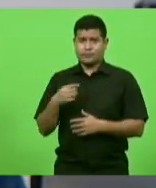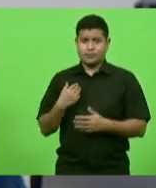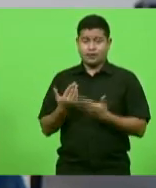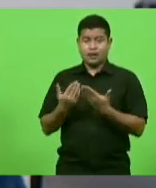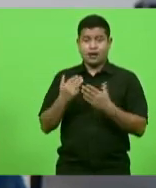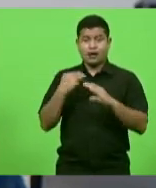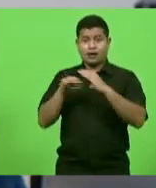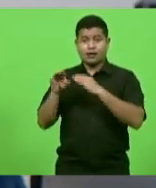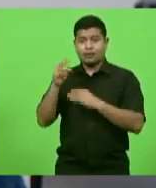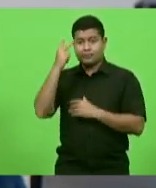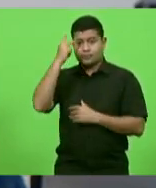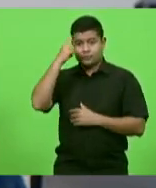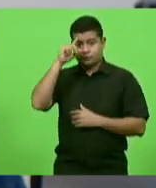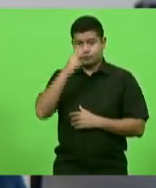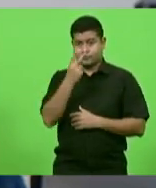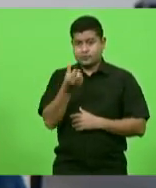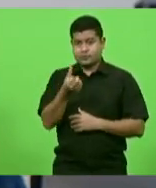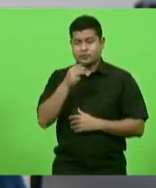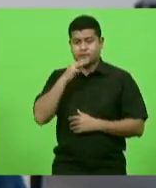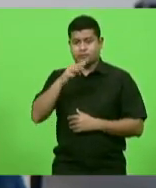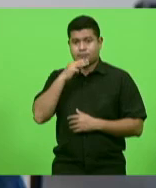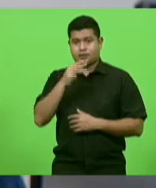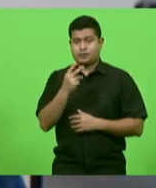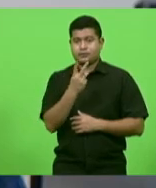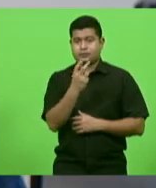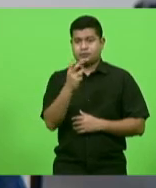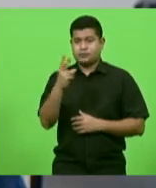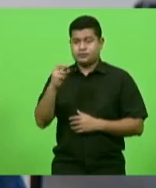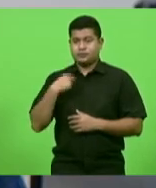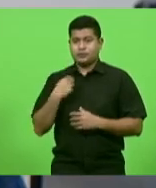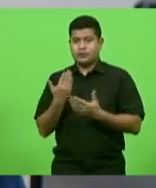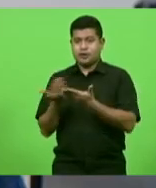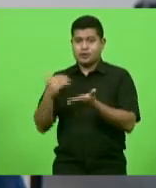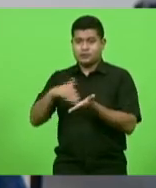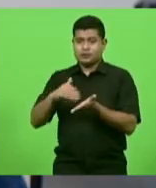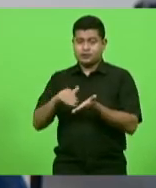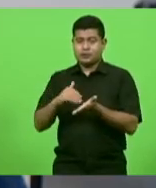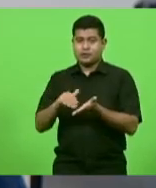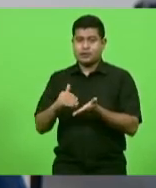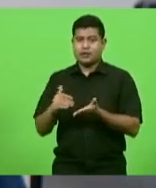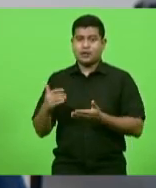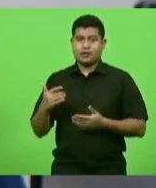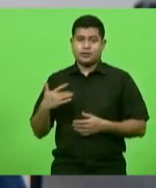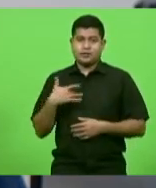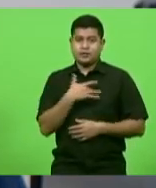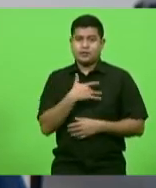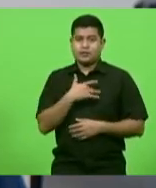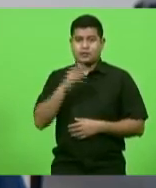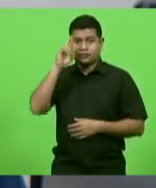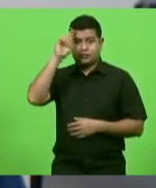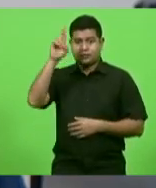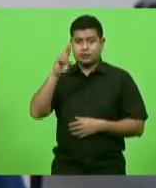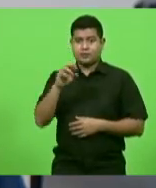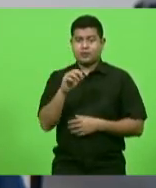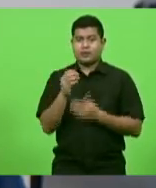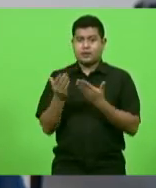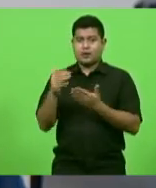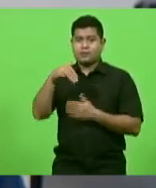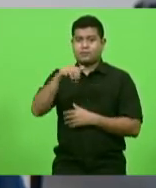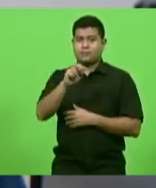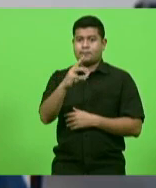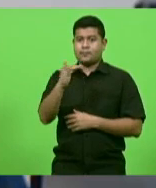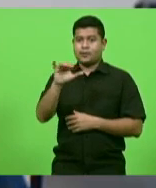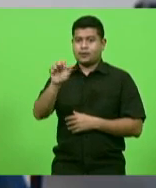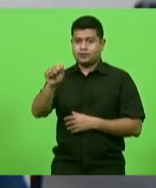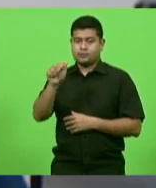parecer da assessoria jurídica da Superintendência de gestão administrativa da Secretaria da Saúde é fiado pela servidora Márcia Regina de